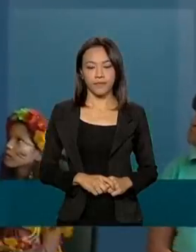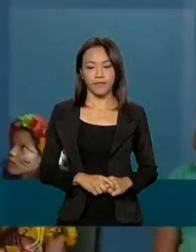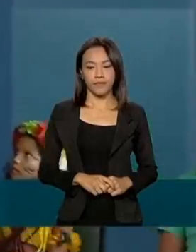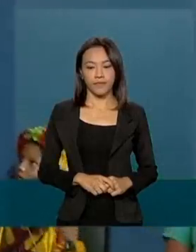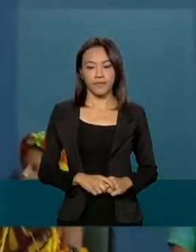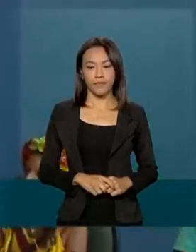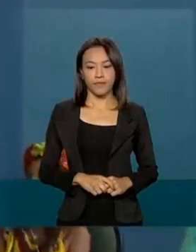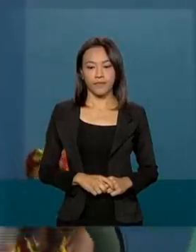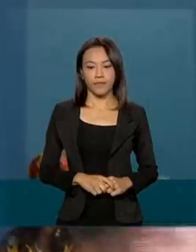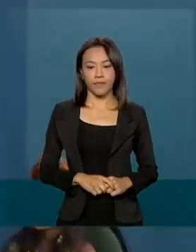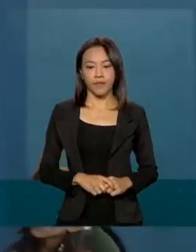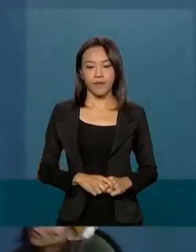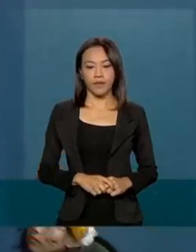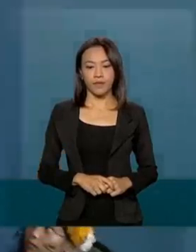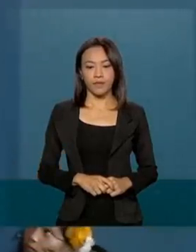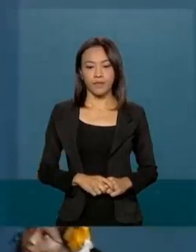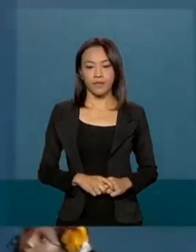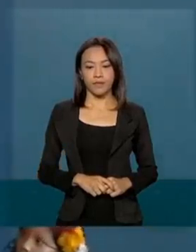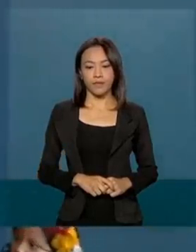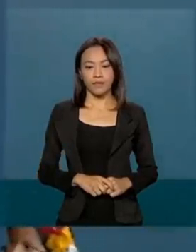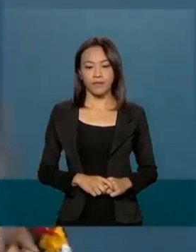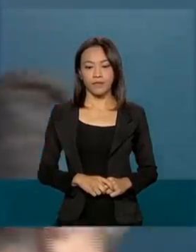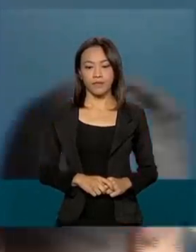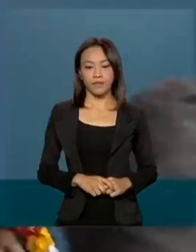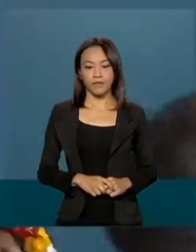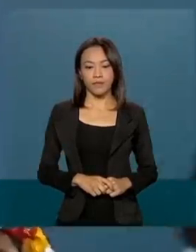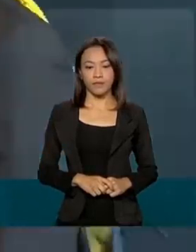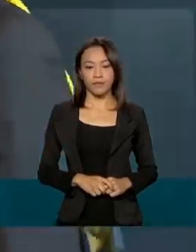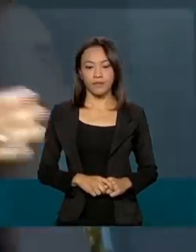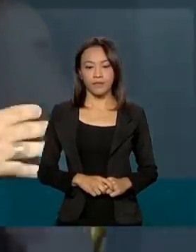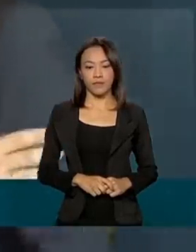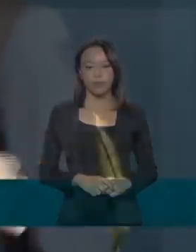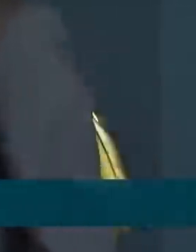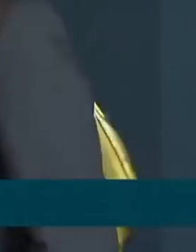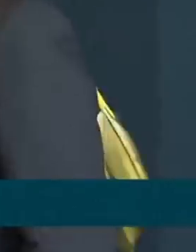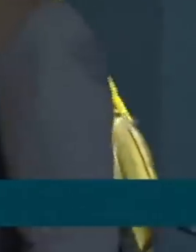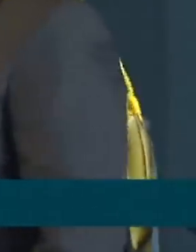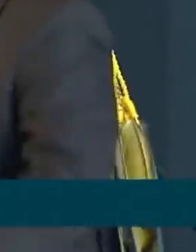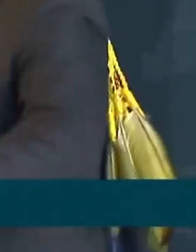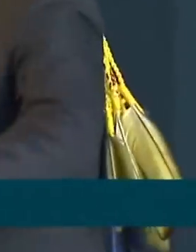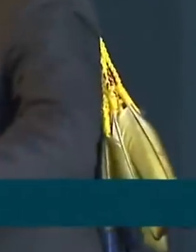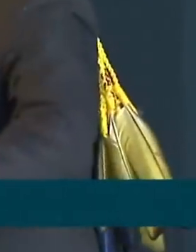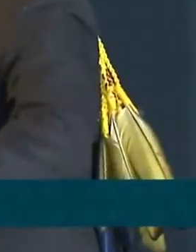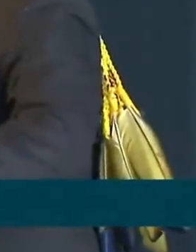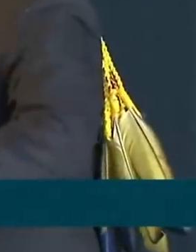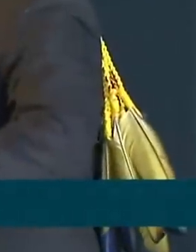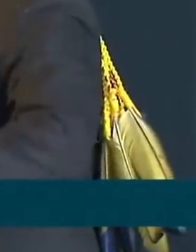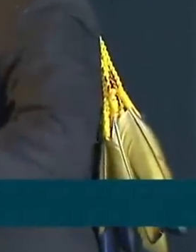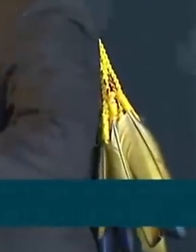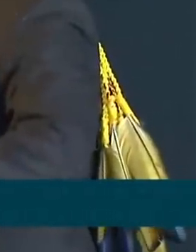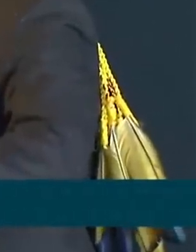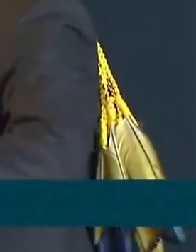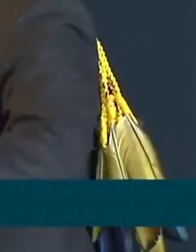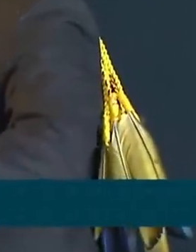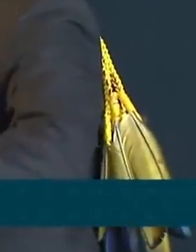e o presidente Jair bolsonaro recebeu nesta sexta-feira a medalha de mérito indigenista concedido a personalidades